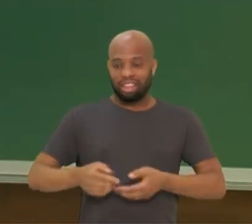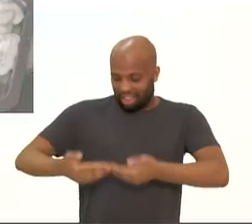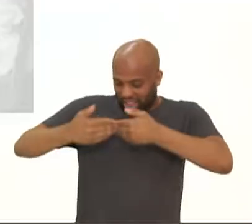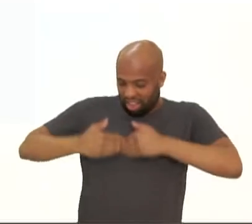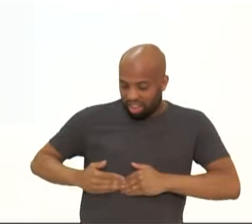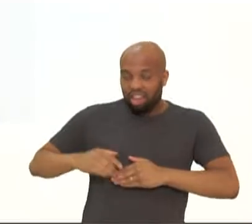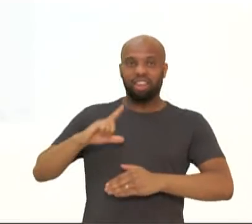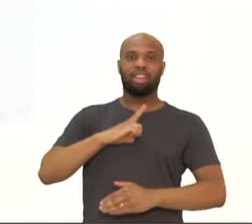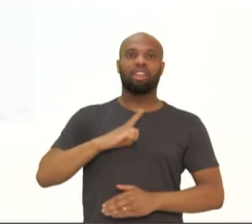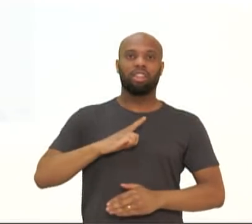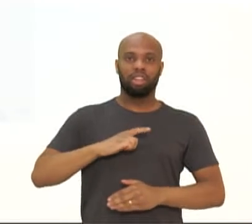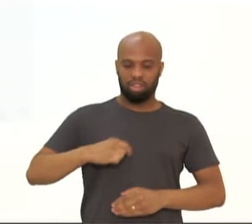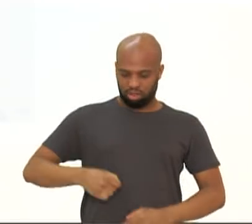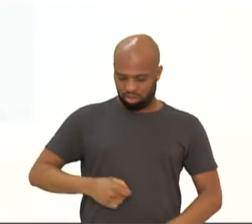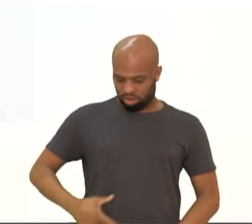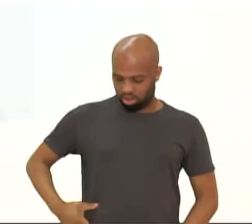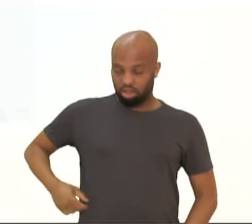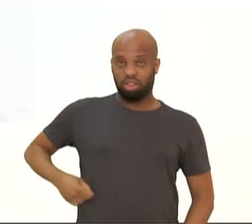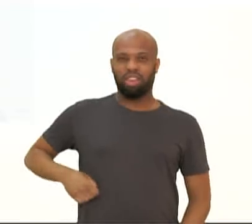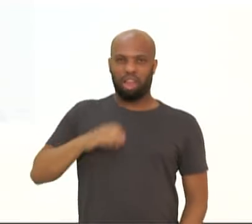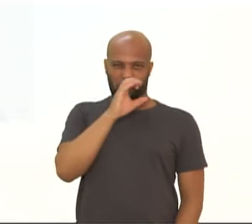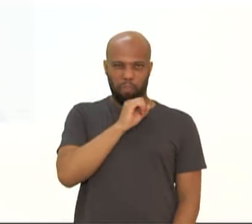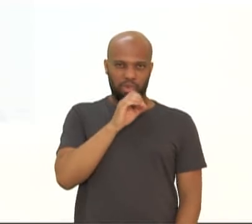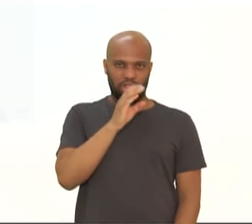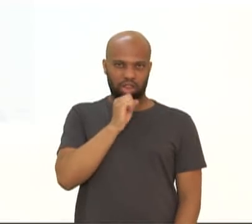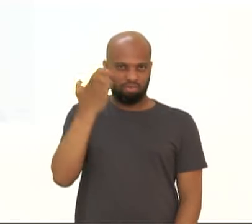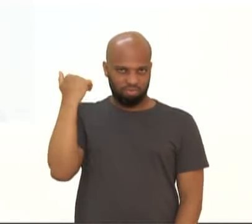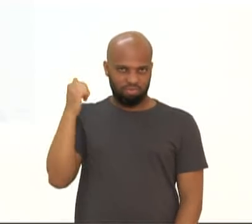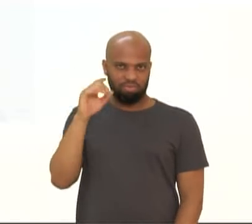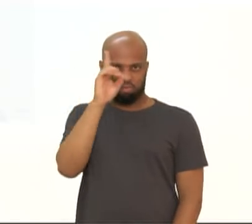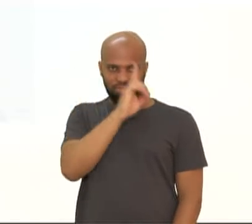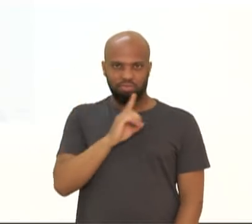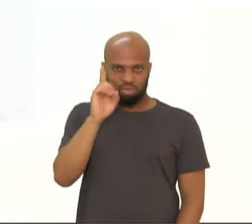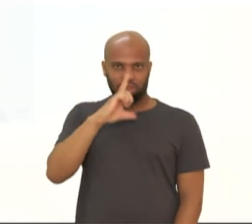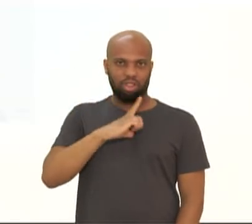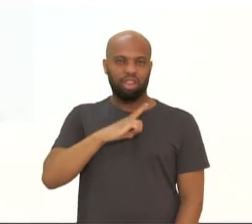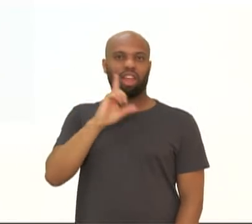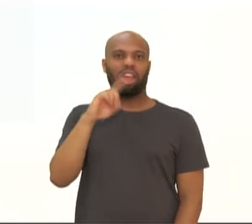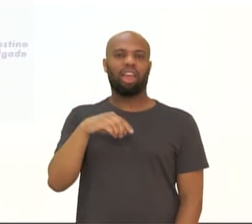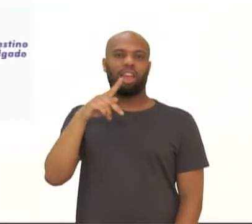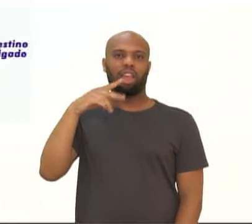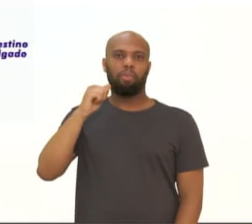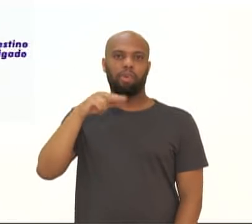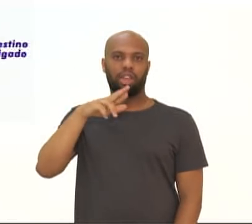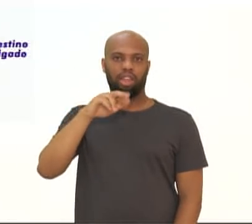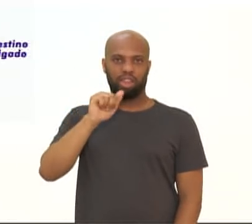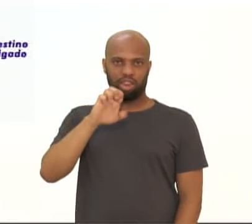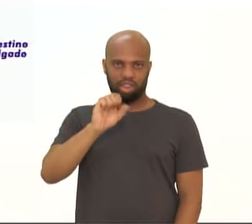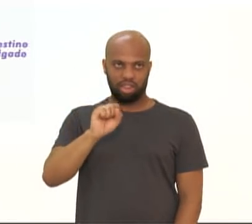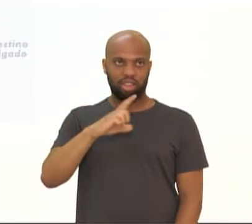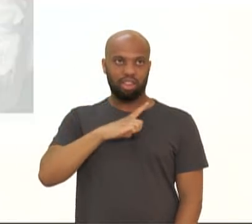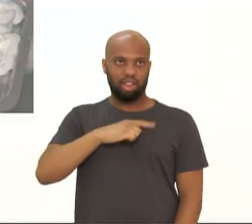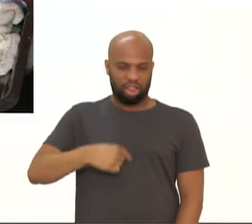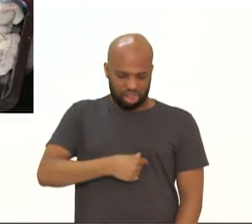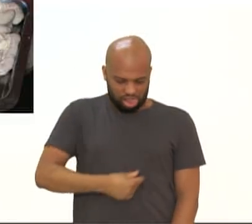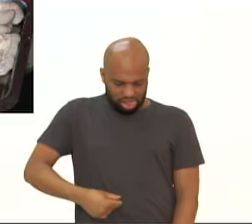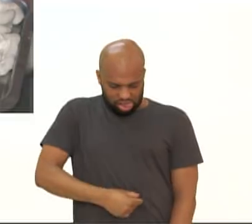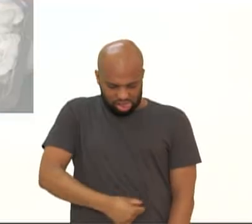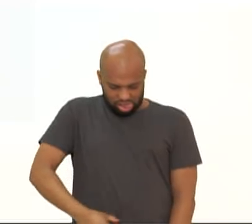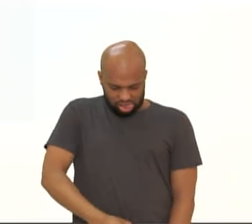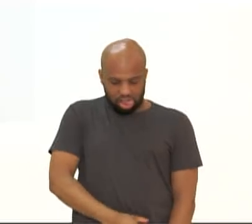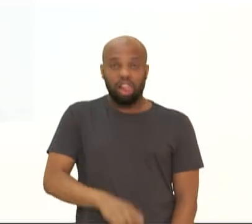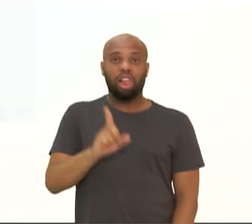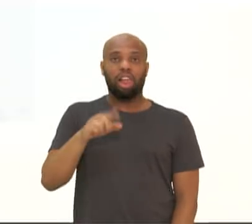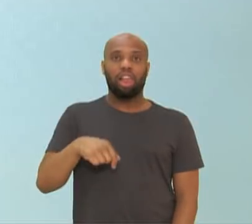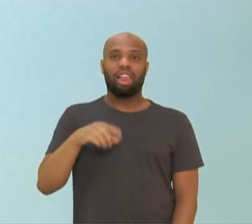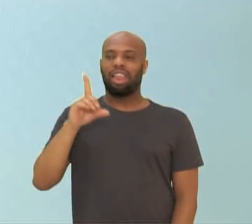o pâncreas. Aqui nós temos o intestino grosso e esse todo enrugadão, dobrado aí, é o intestino delgado.